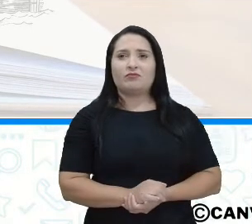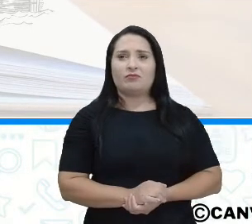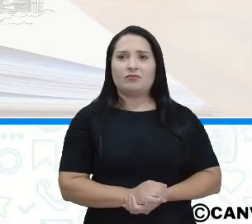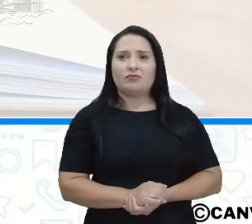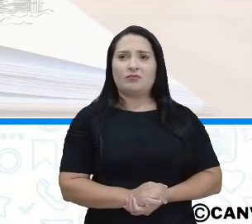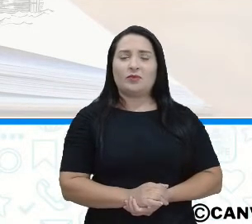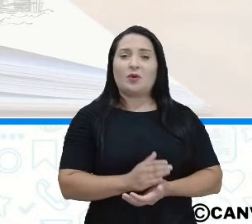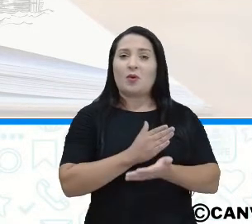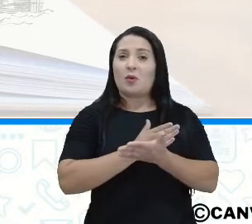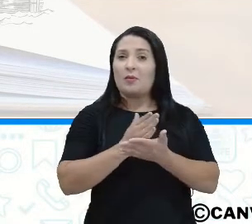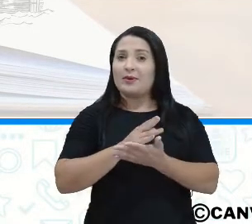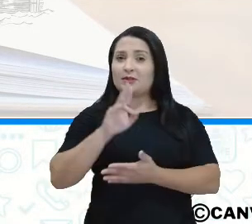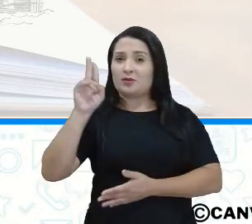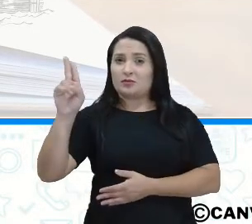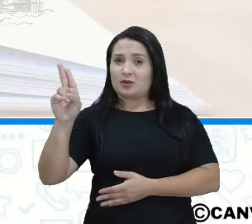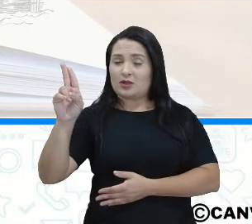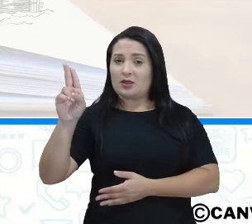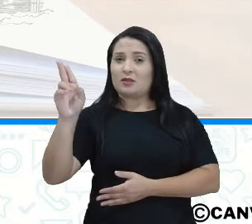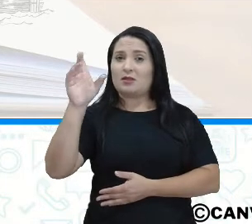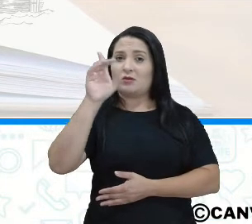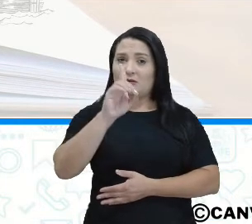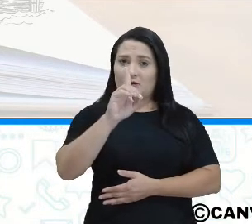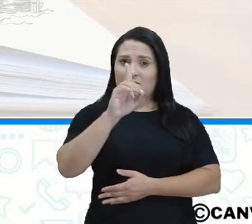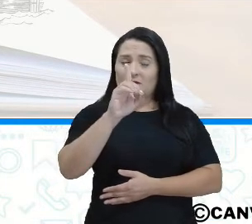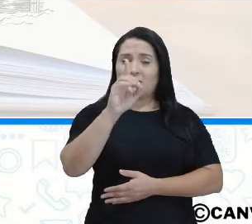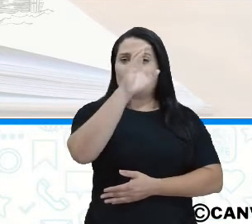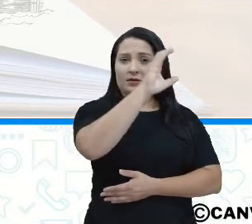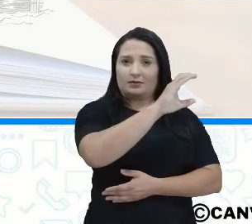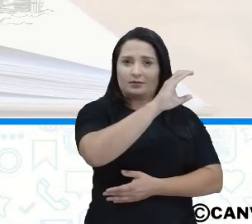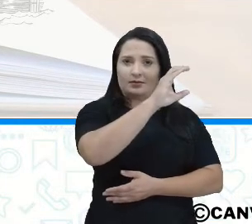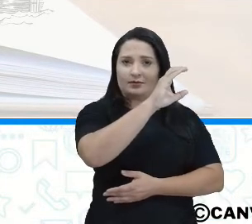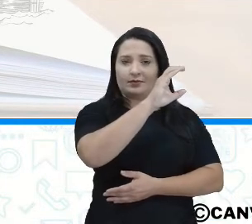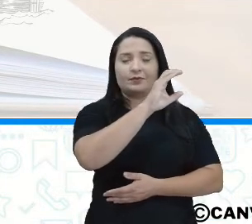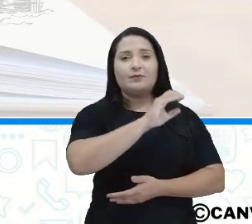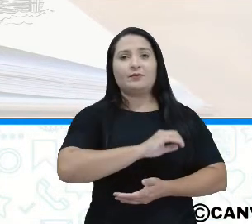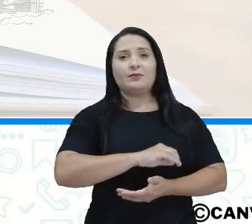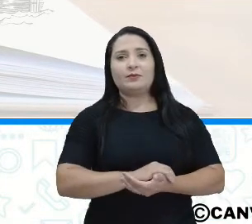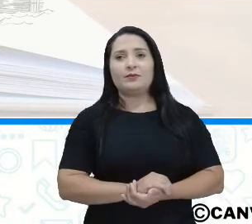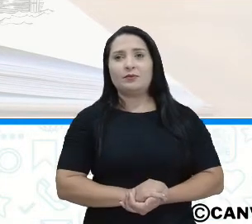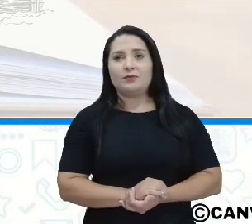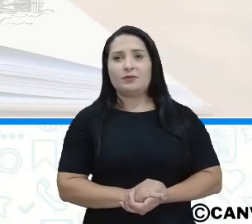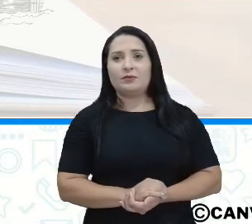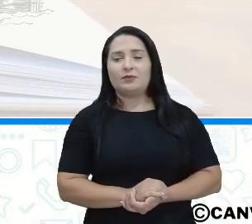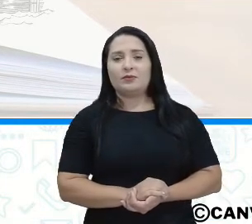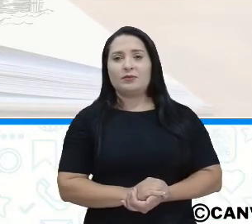pelas unidades, depois dezena, depois centena, né?